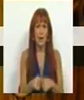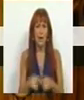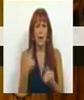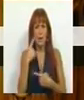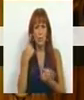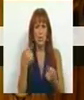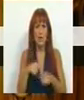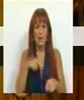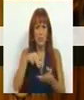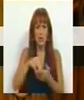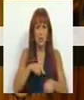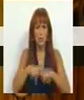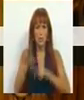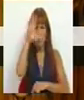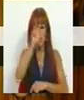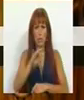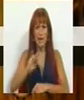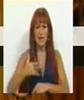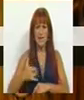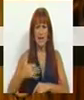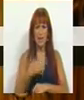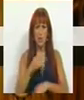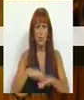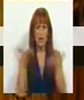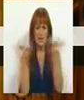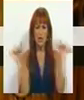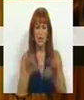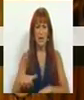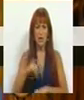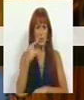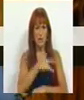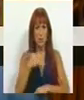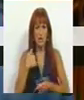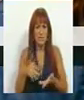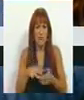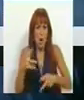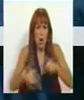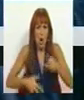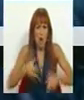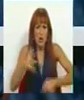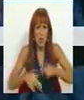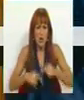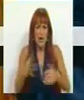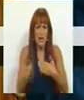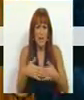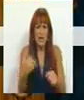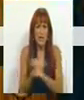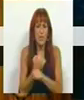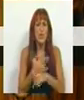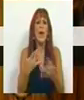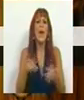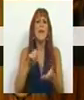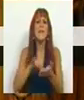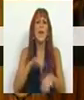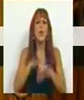expressava a posição política do Governo PSD-CDS sobre o Sistema Nacional de Saúde, basicamente cortes e encerramento de serviços, este